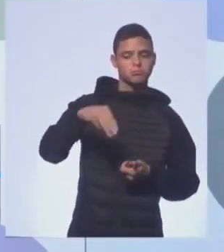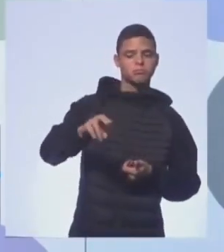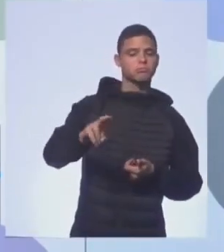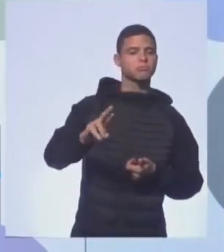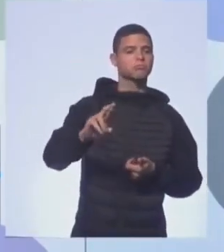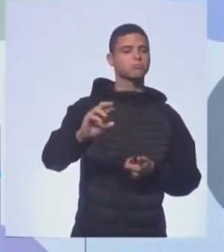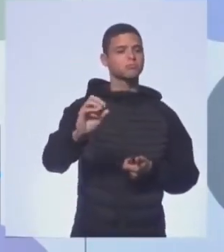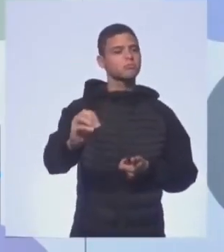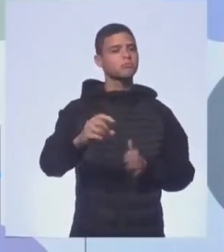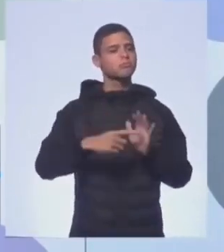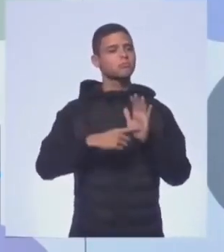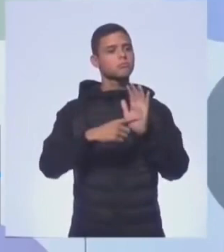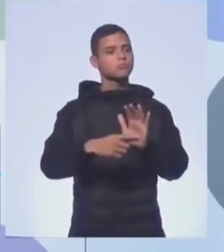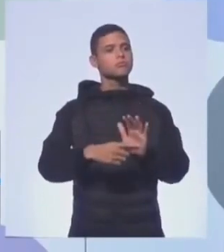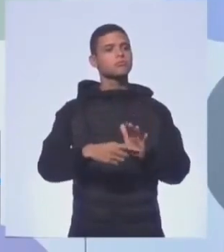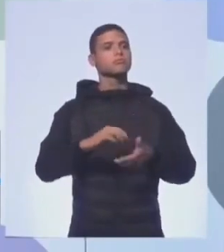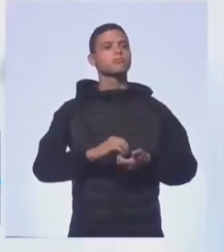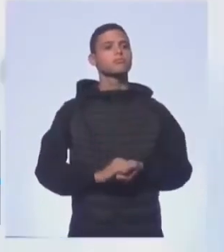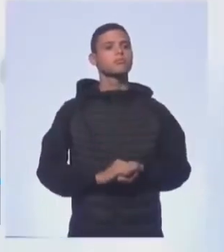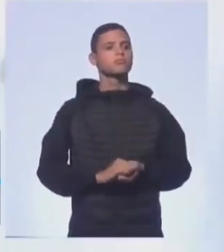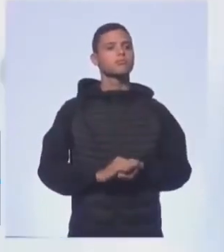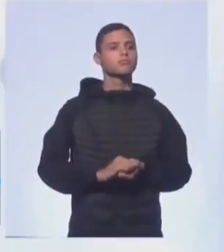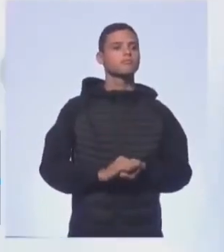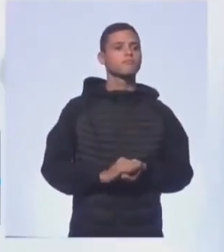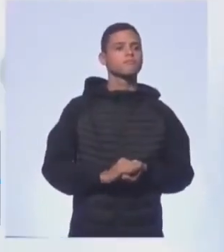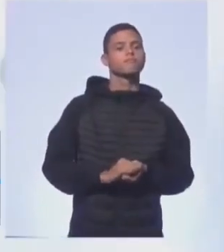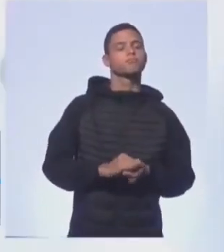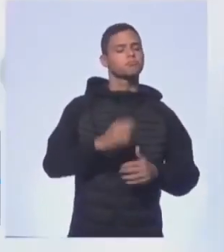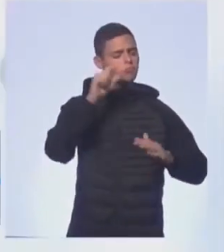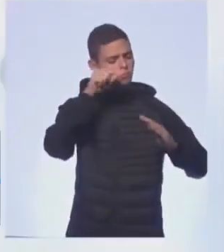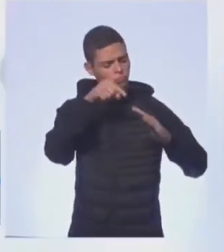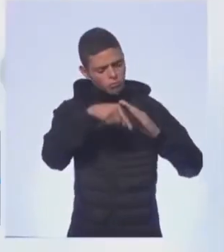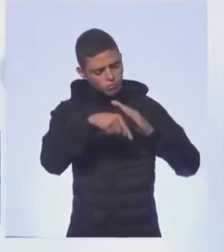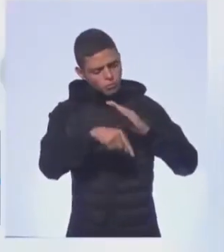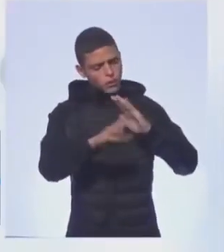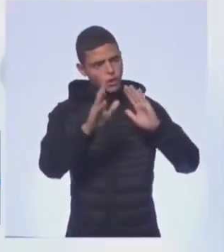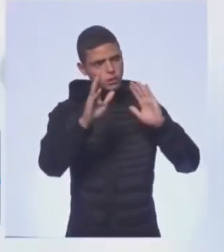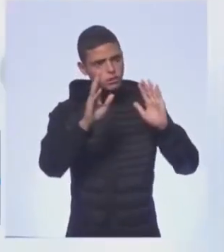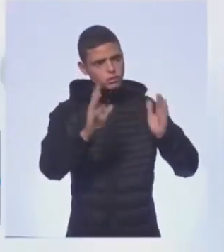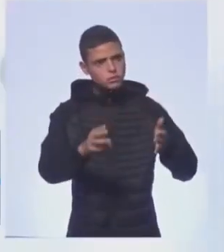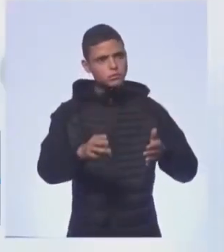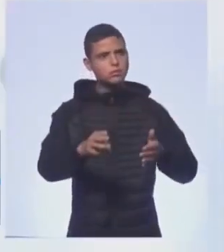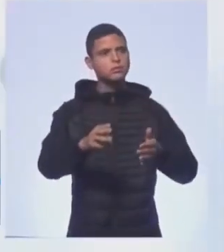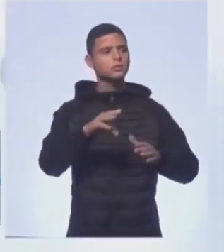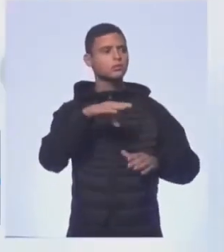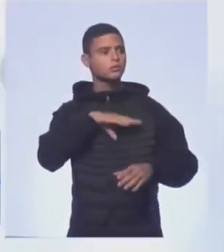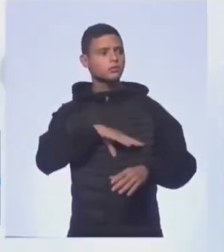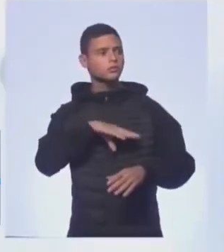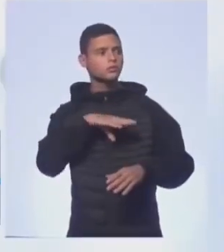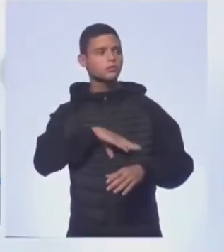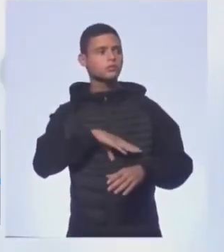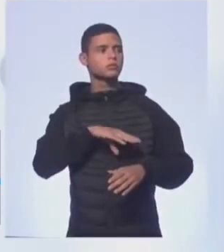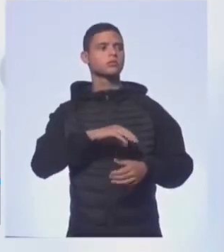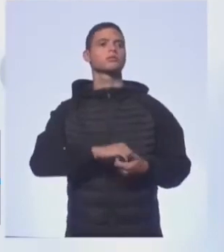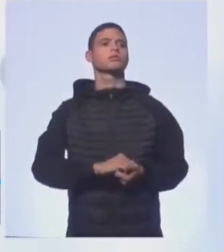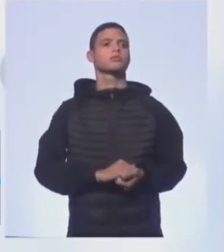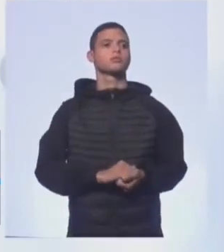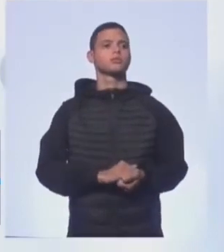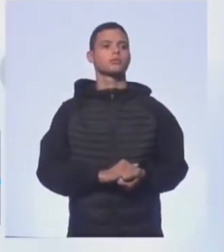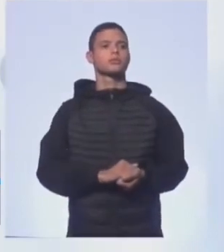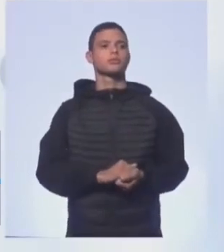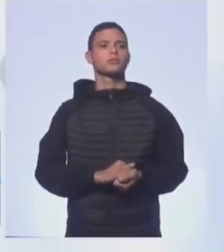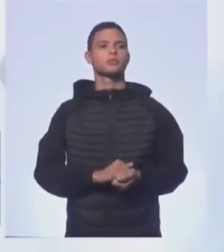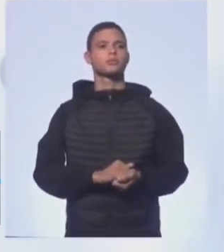a gente. Sejam todos bem-vindos. Ela está se aventurando bastante em língua portuguesa, né? Ela está quase que cavando já um espaço aqui nas aulas de língua